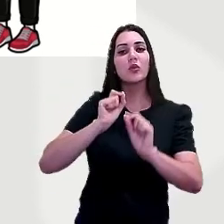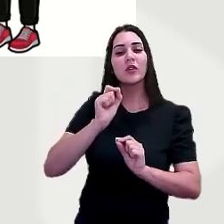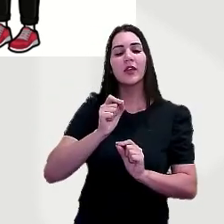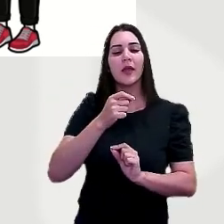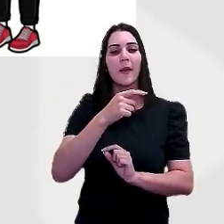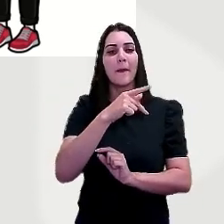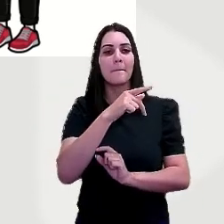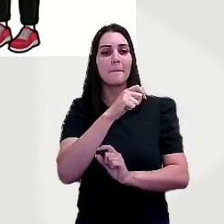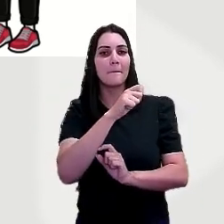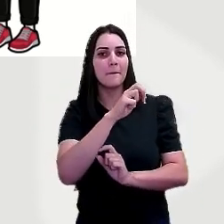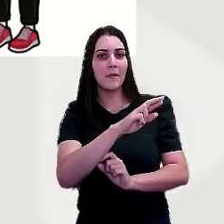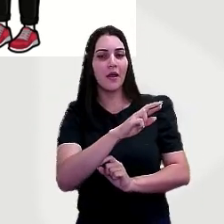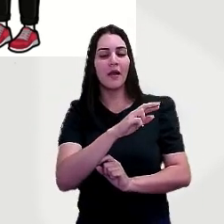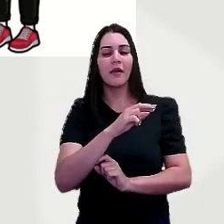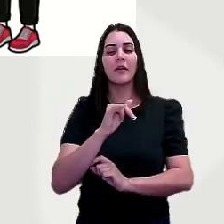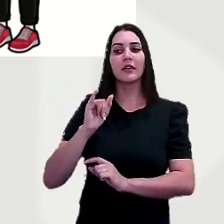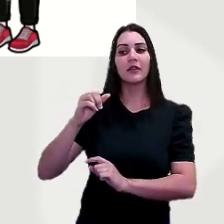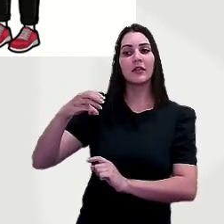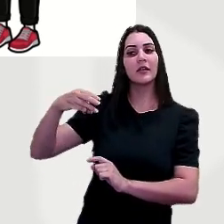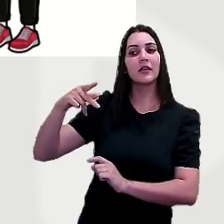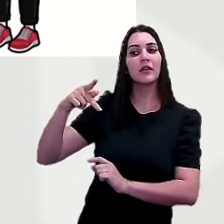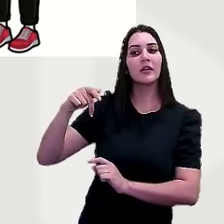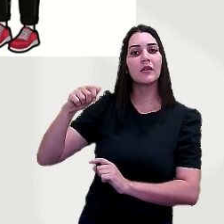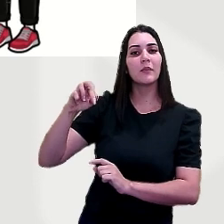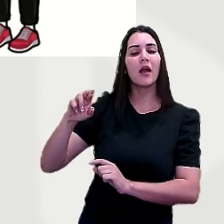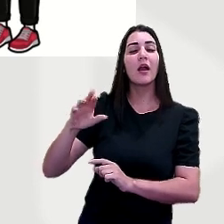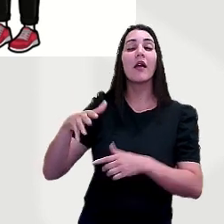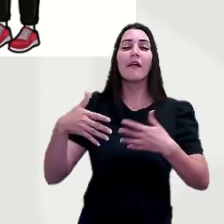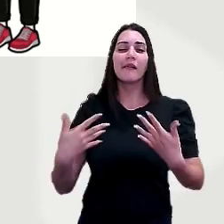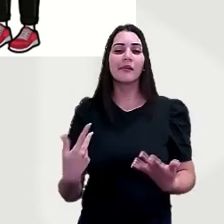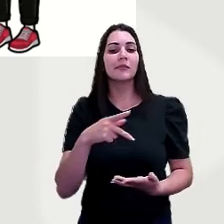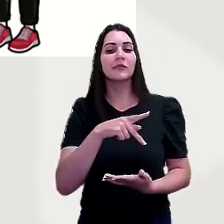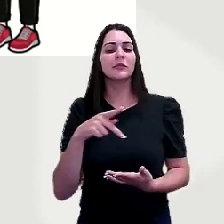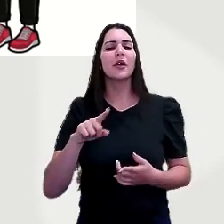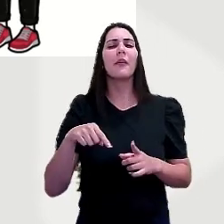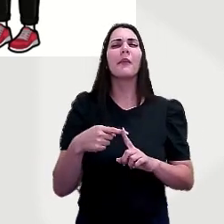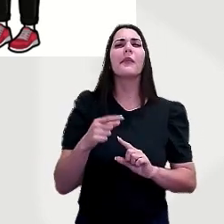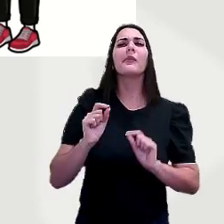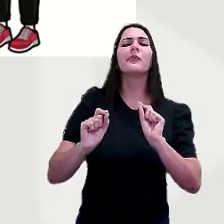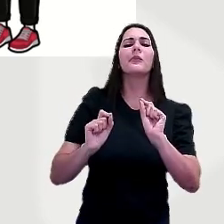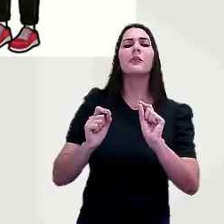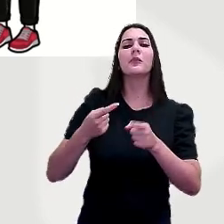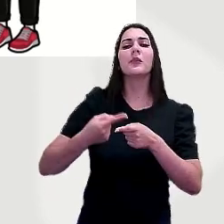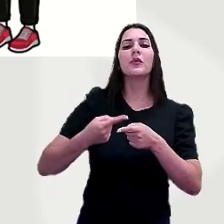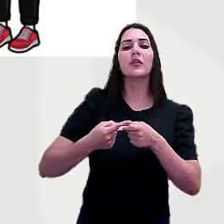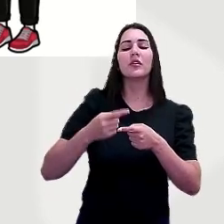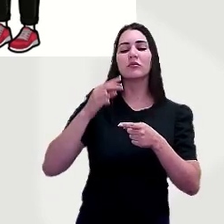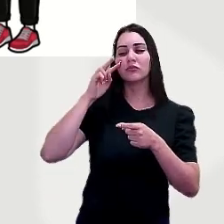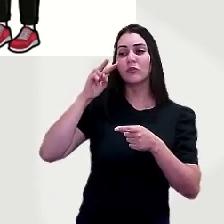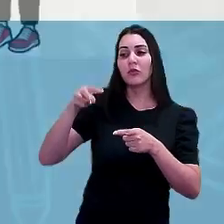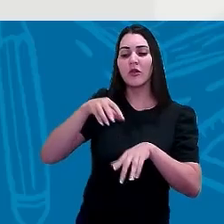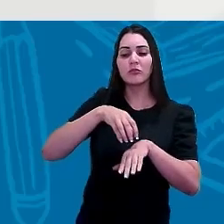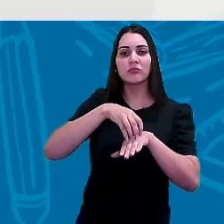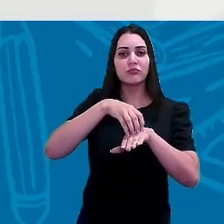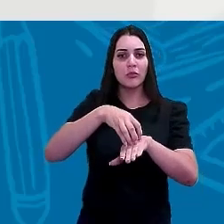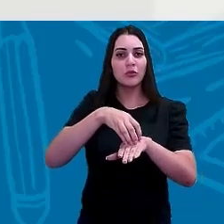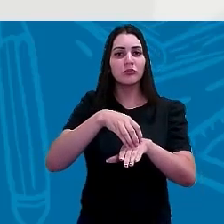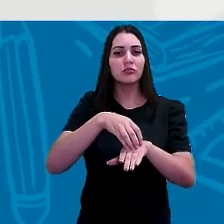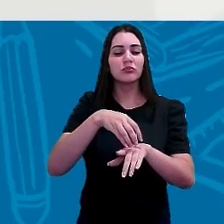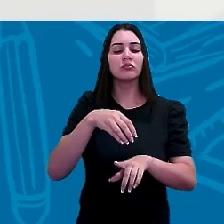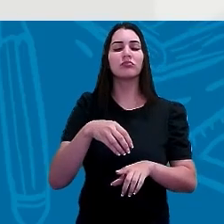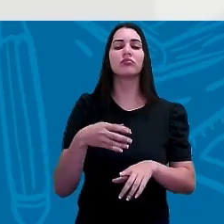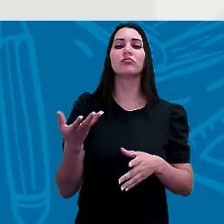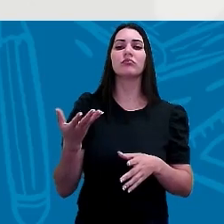e do que é número ímpar. Ah, professora, mas por que a gente está vendo esse tema dos pontos turísticos da nossa